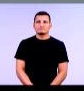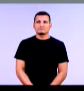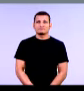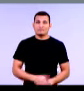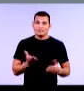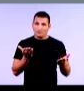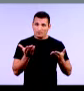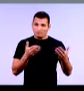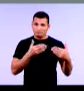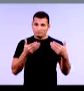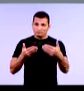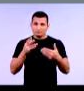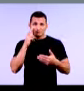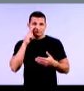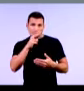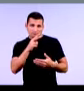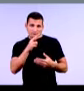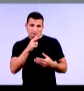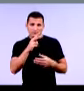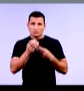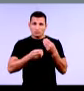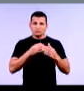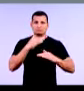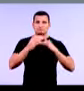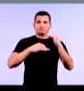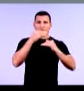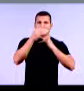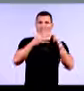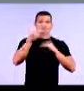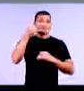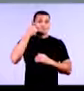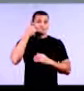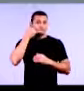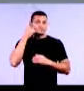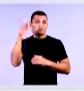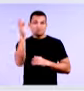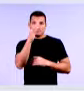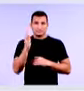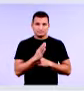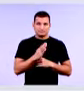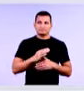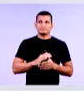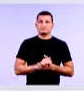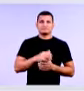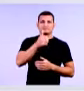Acompanhe agora uma breve linha do tempo com a evolução do telefone no Brasil.